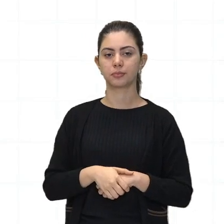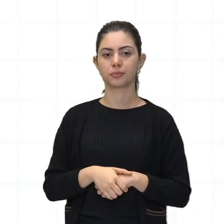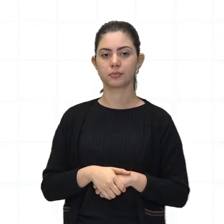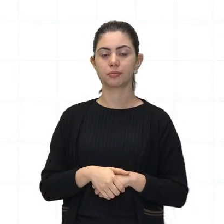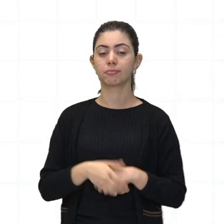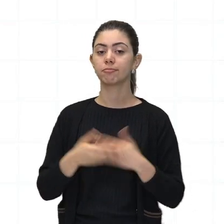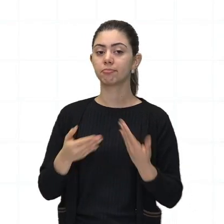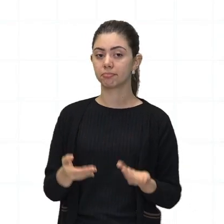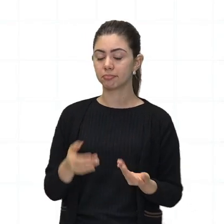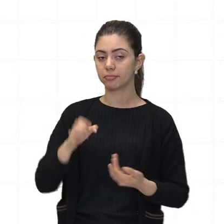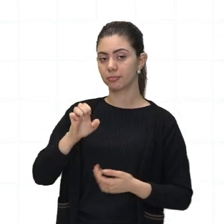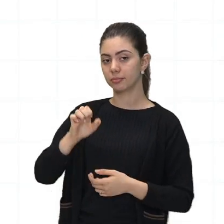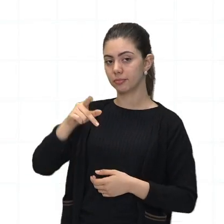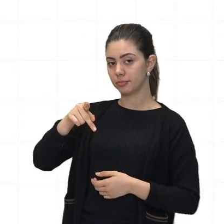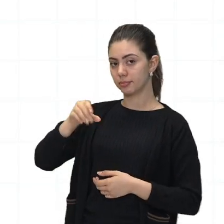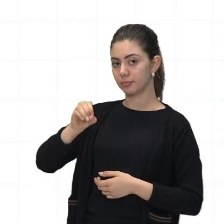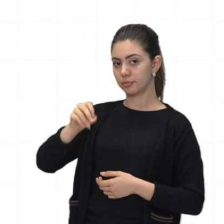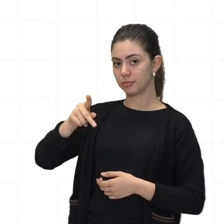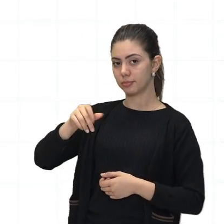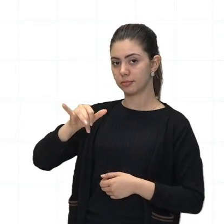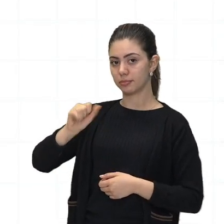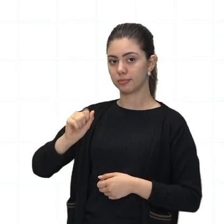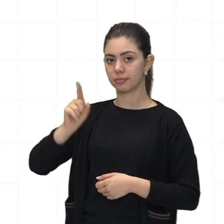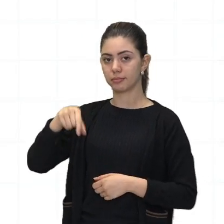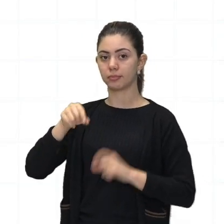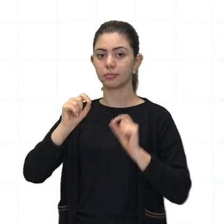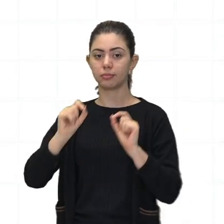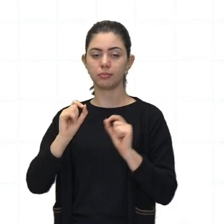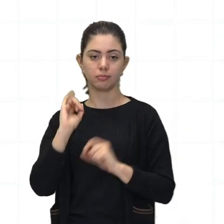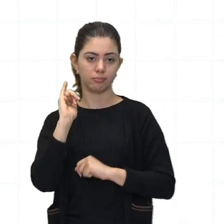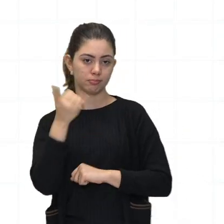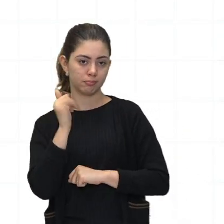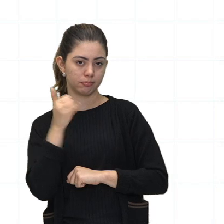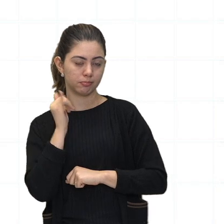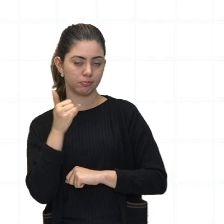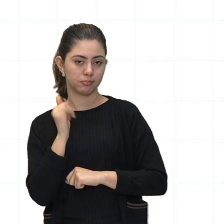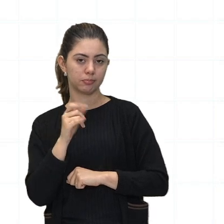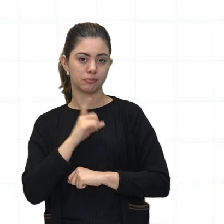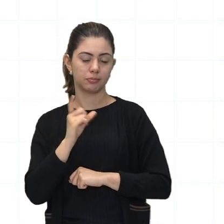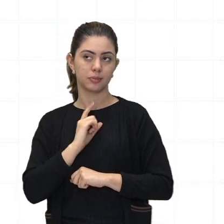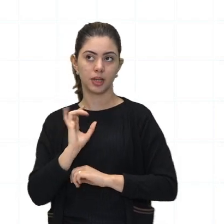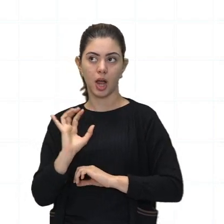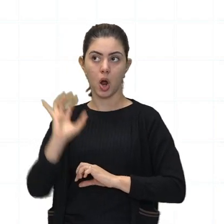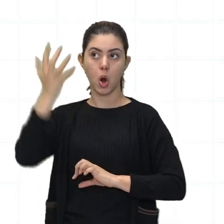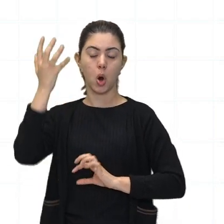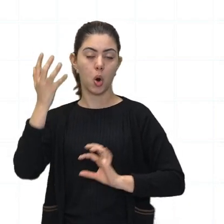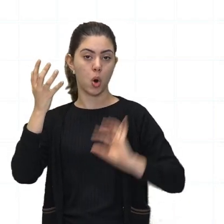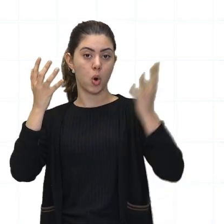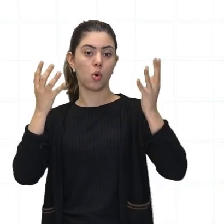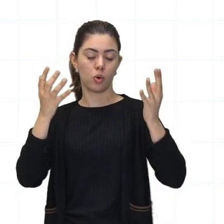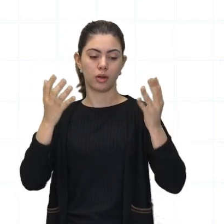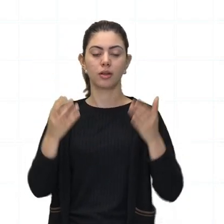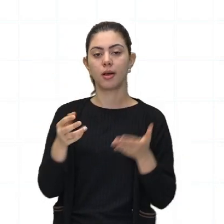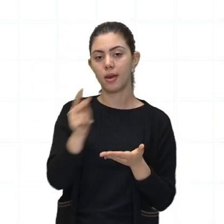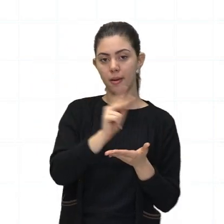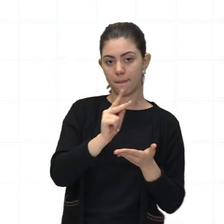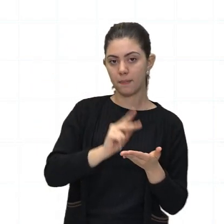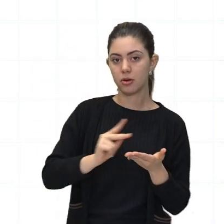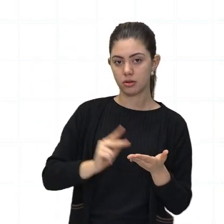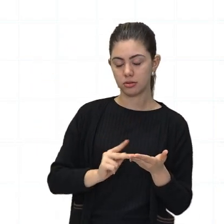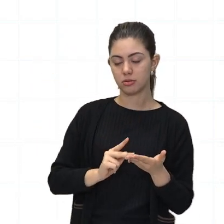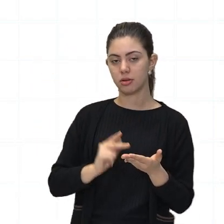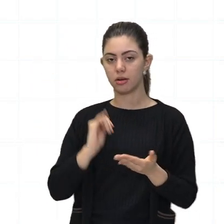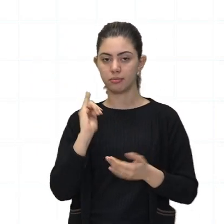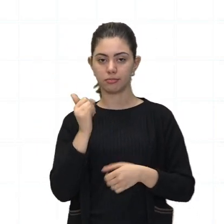A epopeia, que acabamos de comentar, é uma narrativa de caráter sublime, que fala sobre coisas grandiosas, né, em forma de poesia. Como eu falei para vocês,